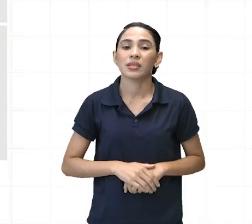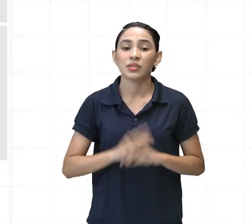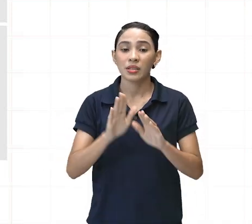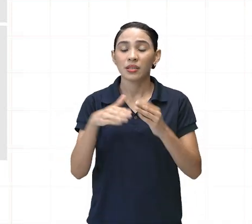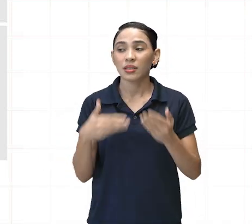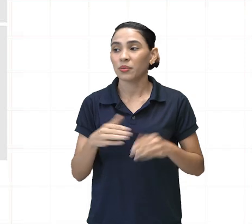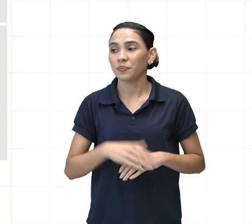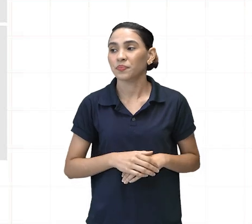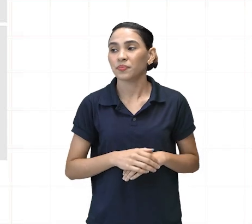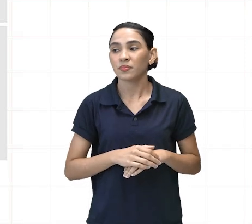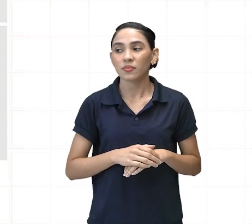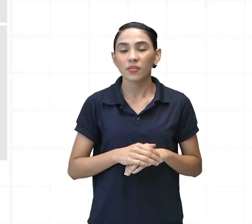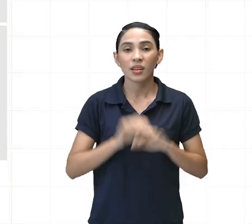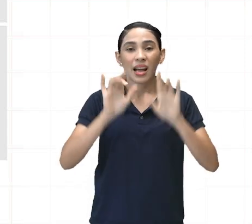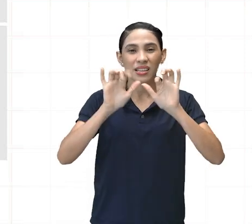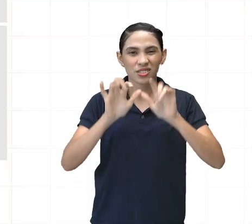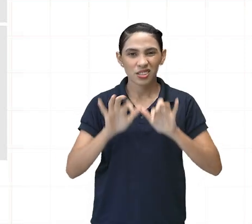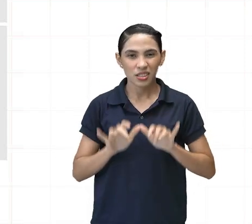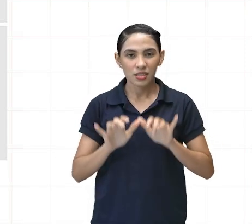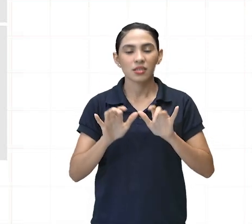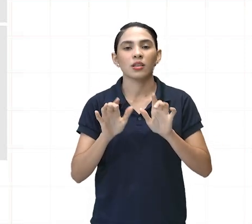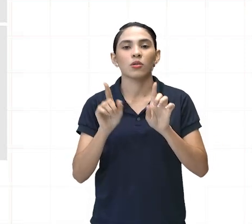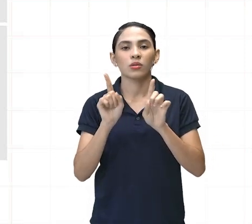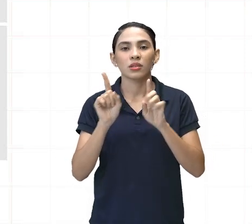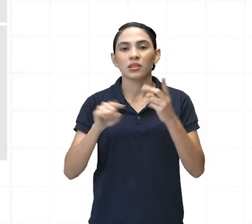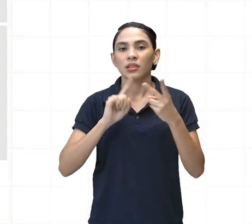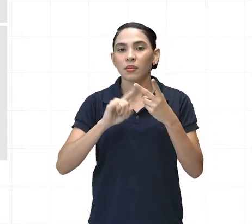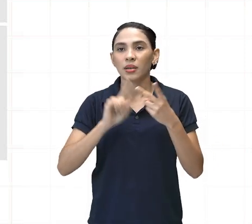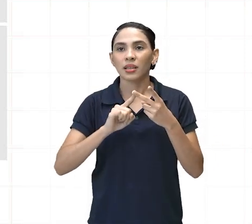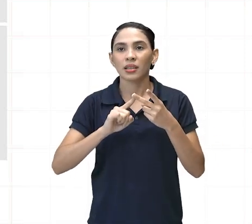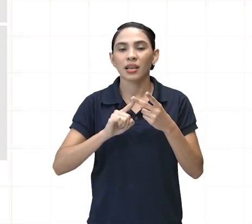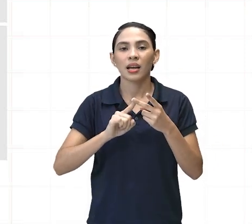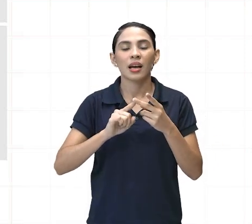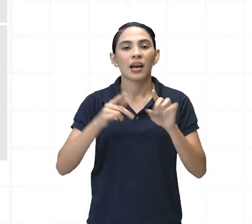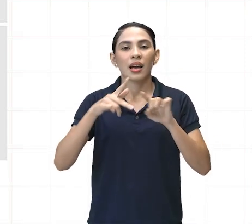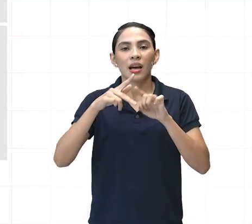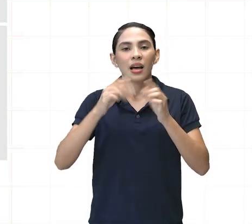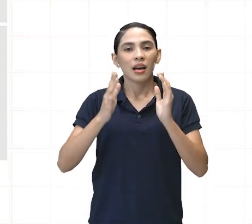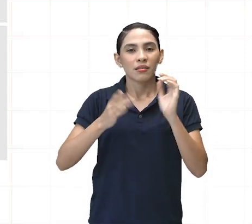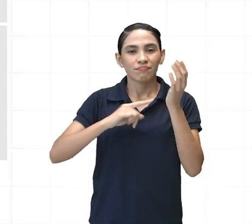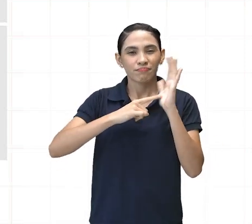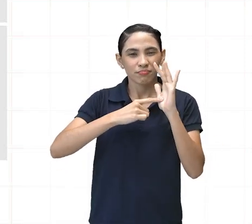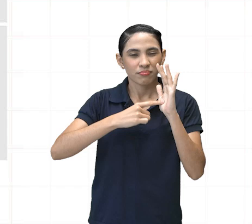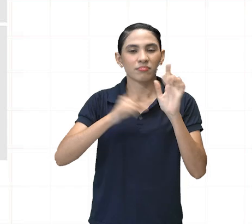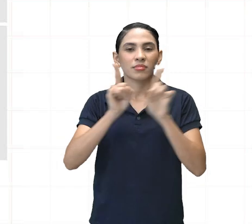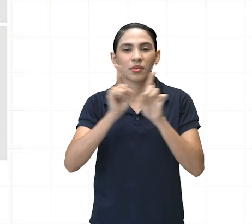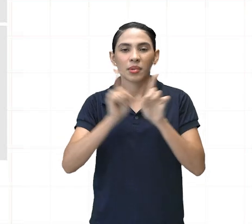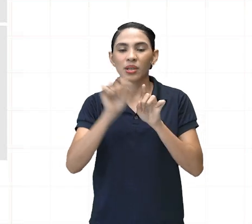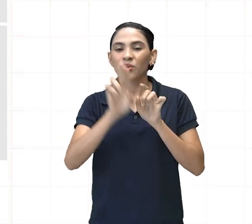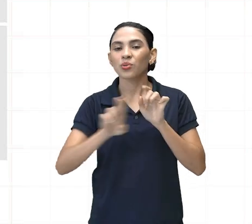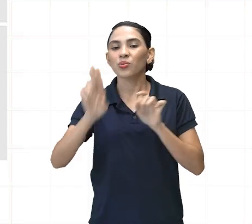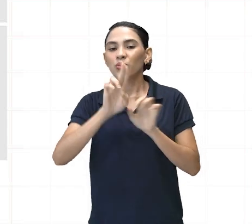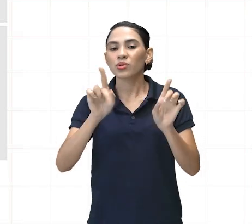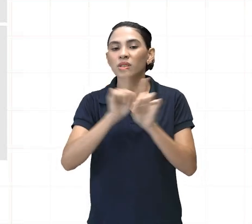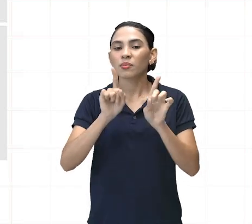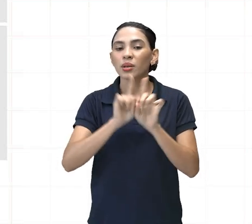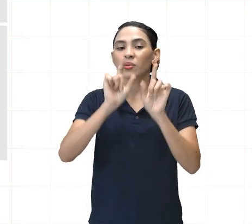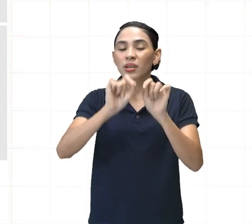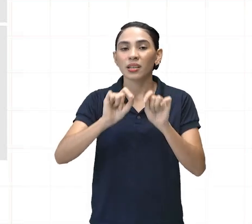Então, a digitalização, a automação e também o uso